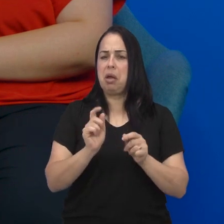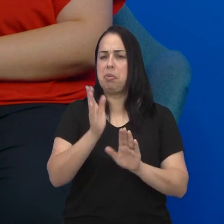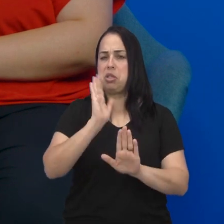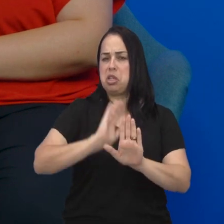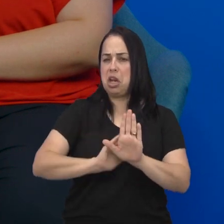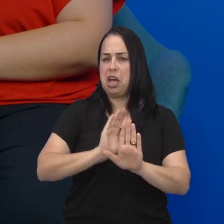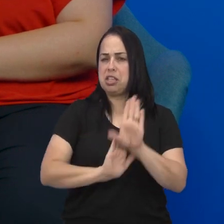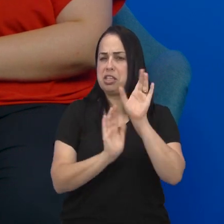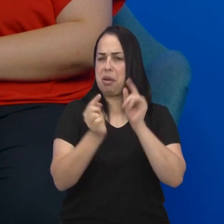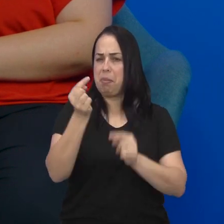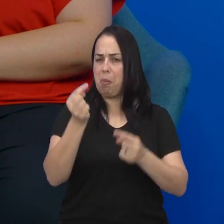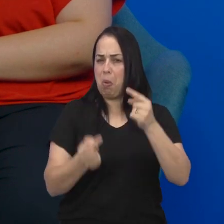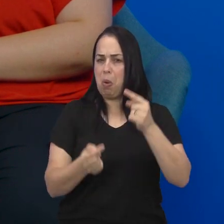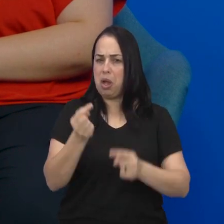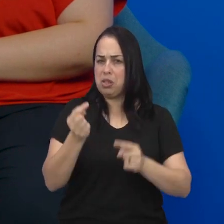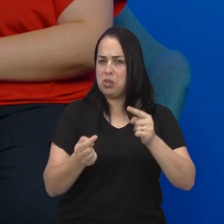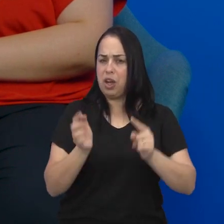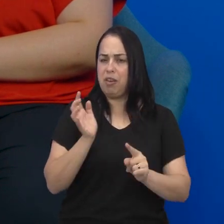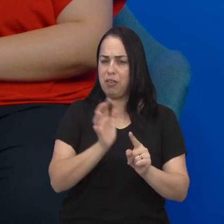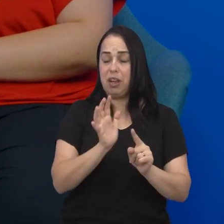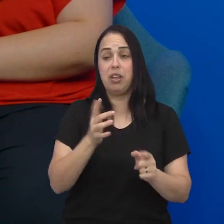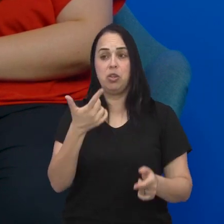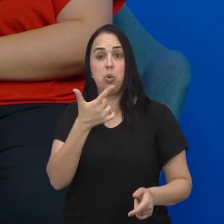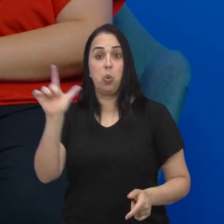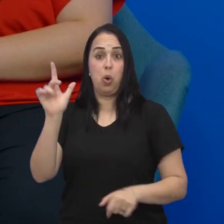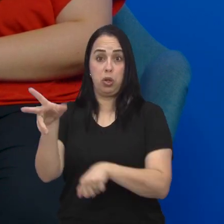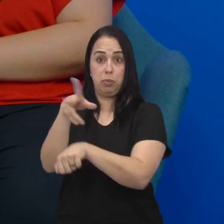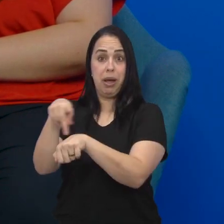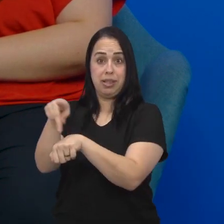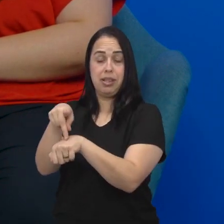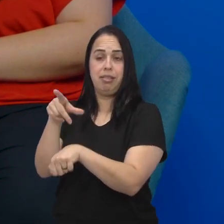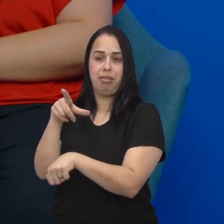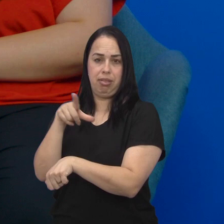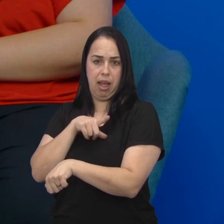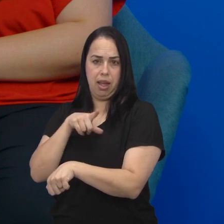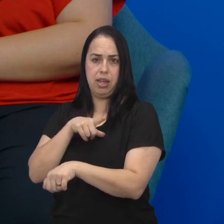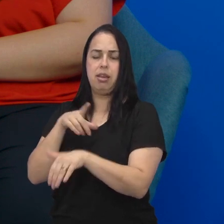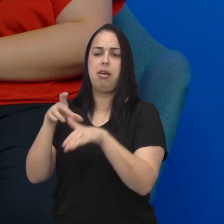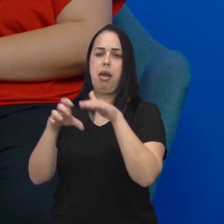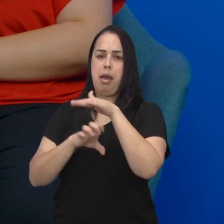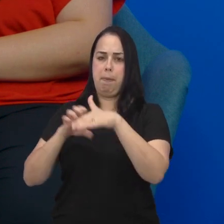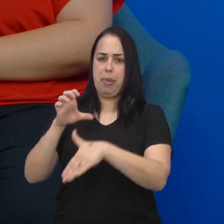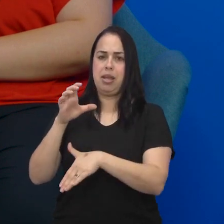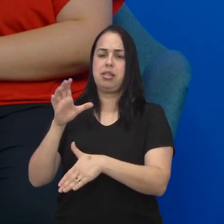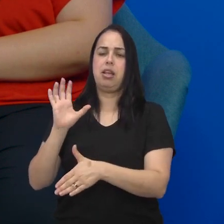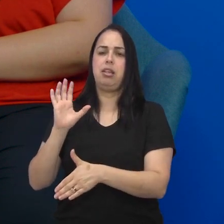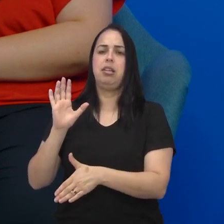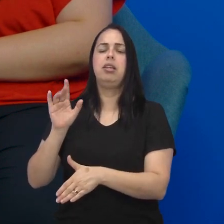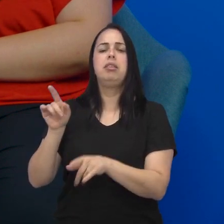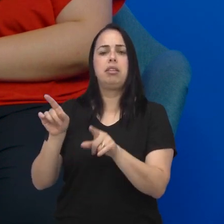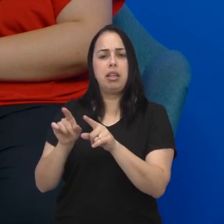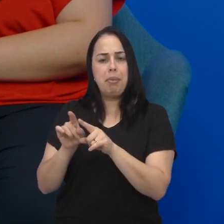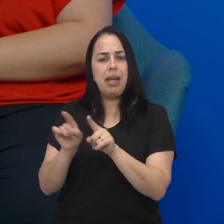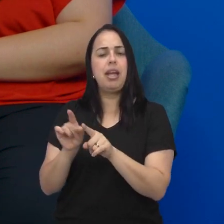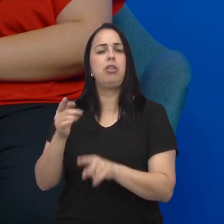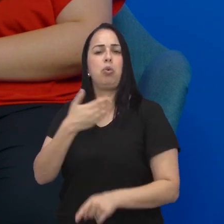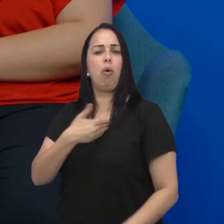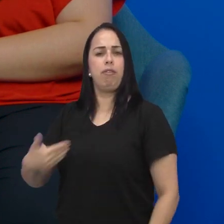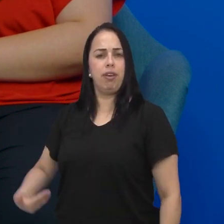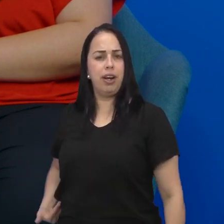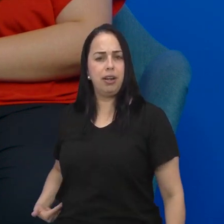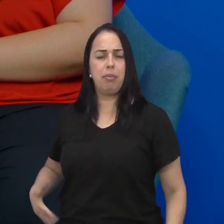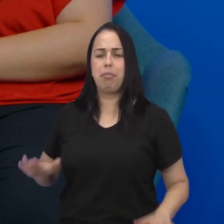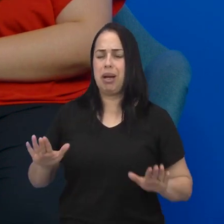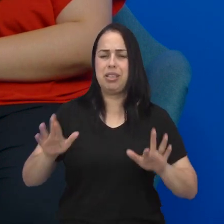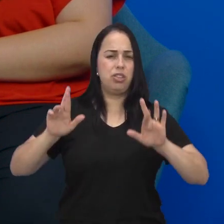poder político também muito grande, que a gente vê outros países que também têm empresas no setor de petróleo que também são estatais, ou